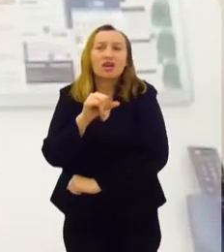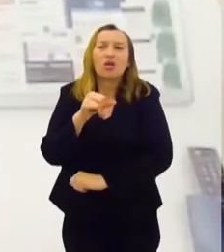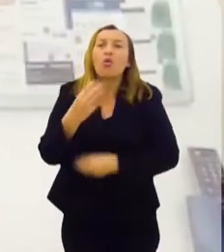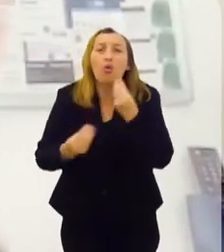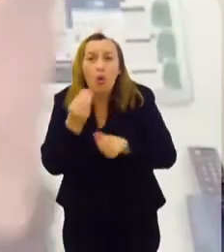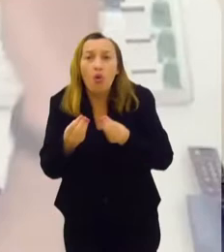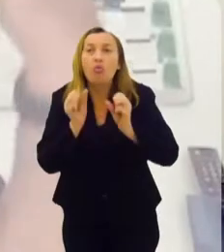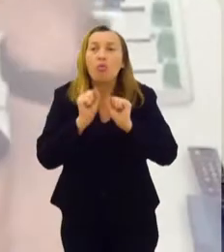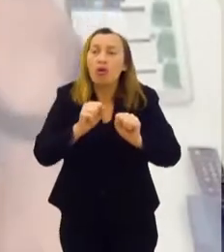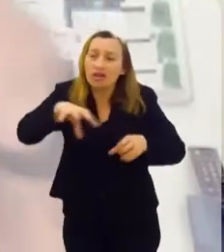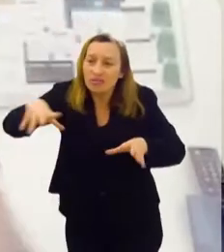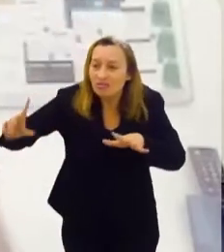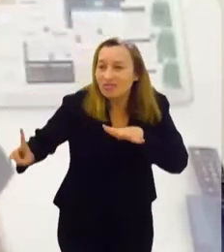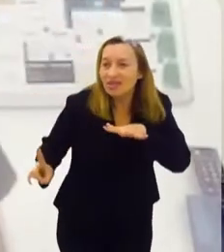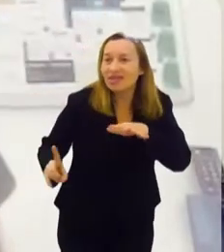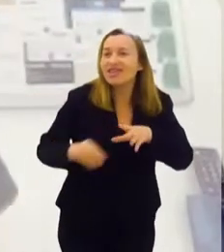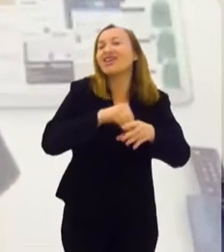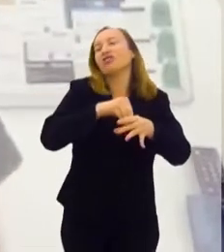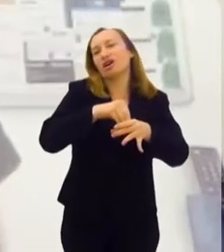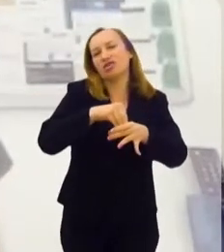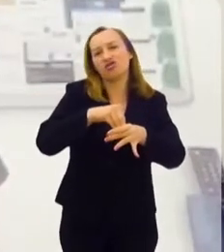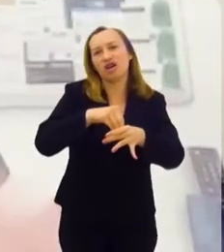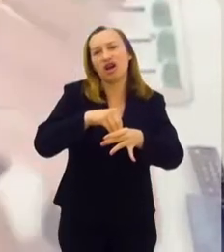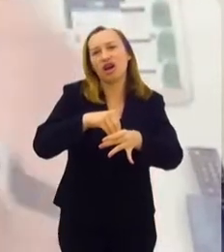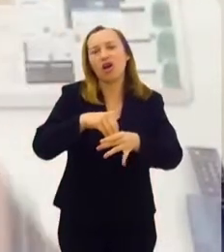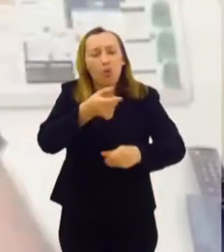essa indústria, como é que a gente pode injetar